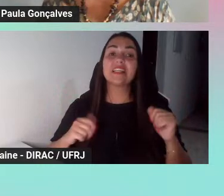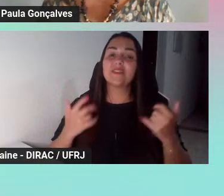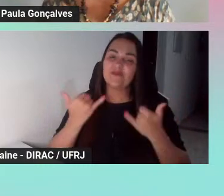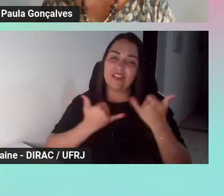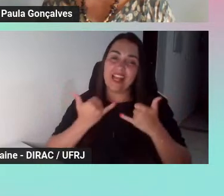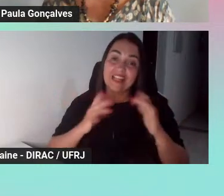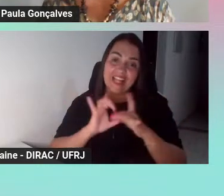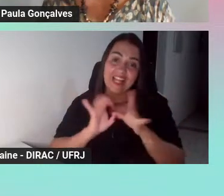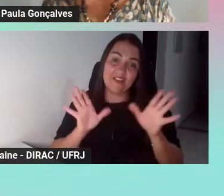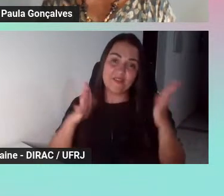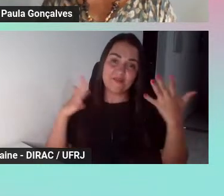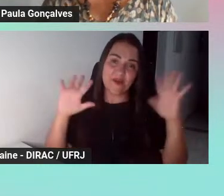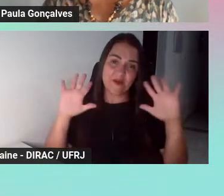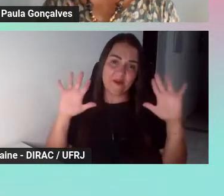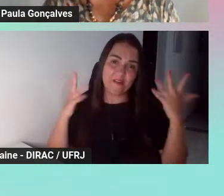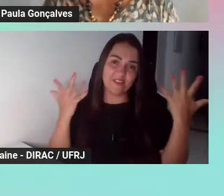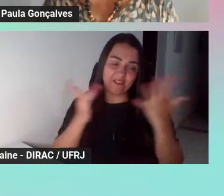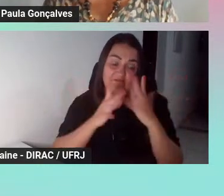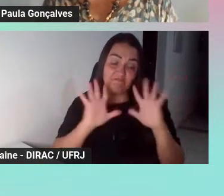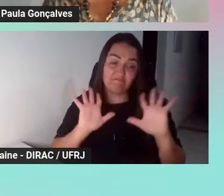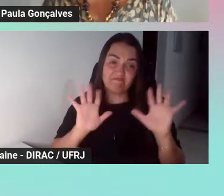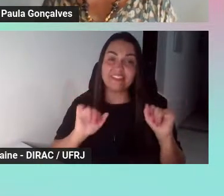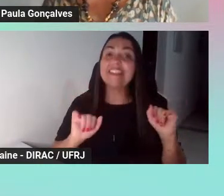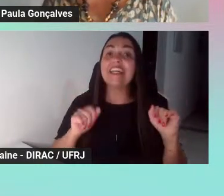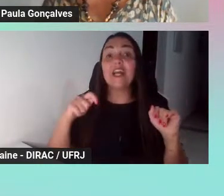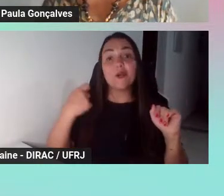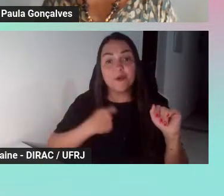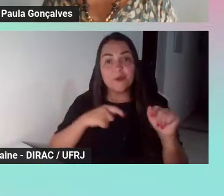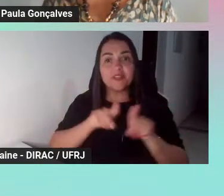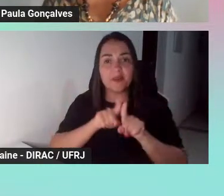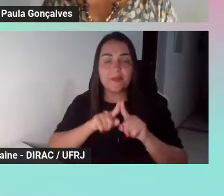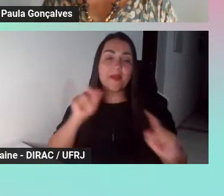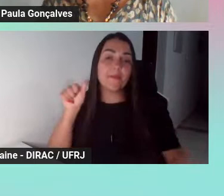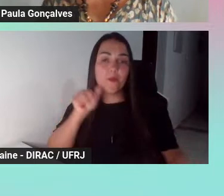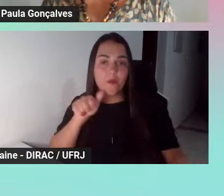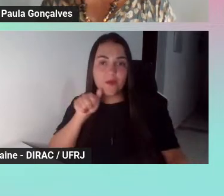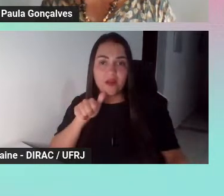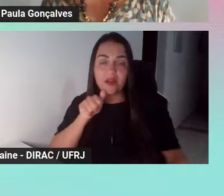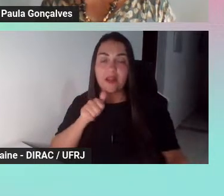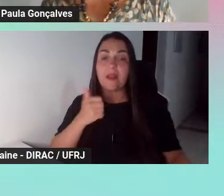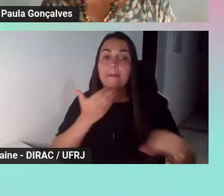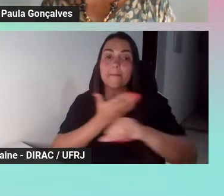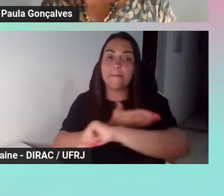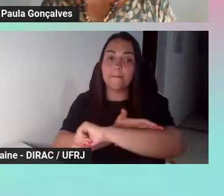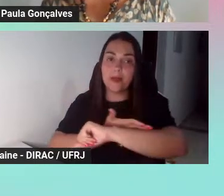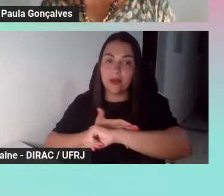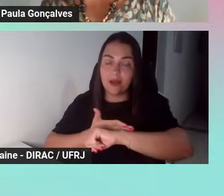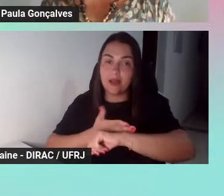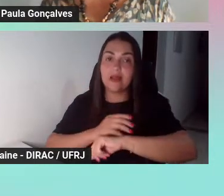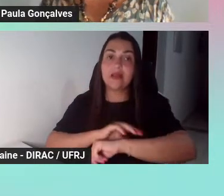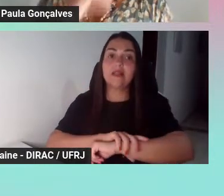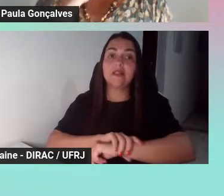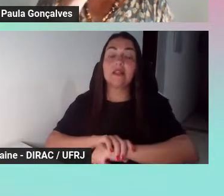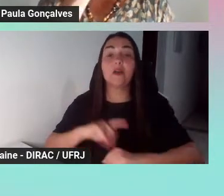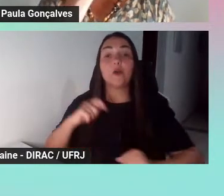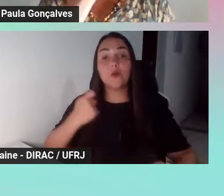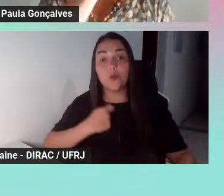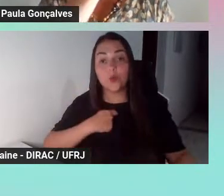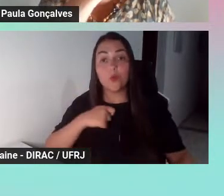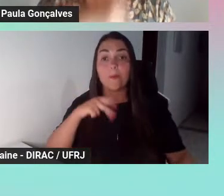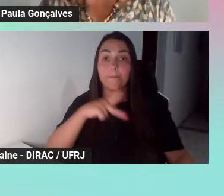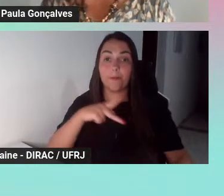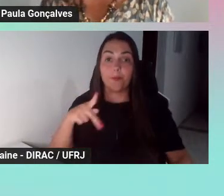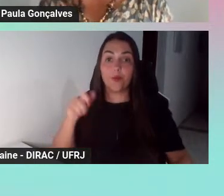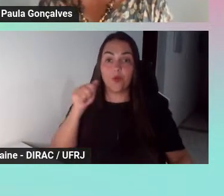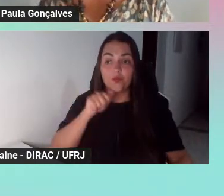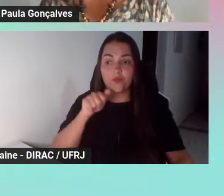brincadeira. Me identifico como mulher também, branca, acho que eu já falei isso. Sou professora